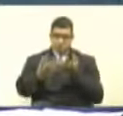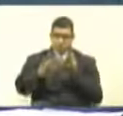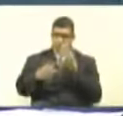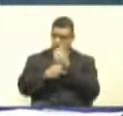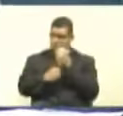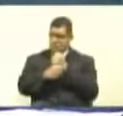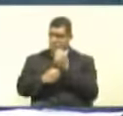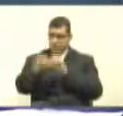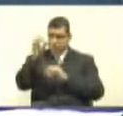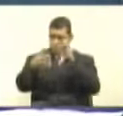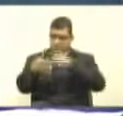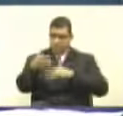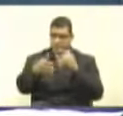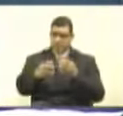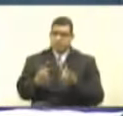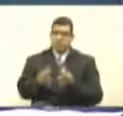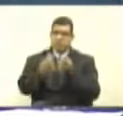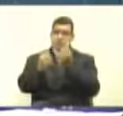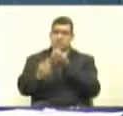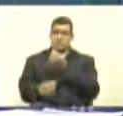julgasse procedente o recurso?